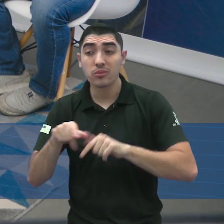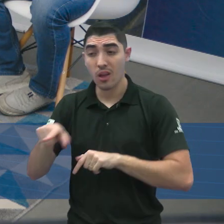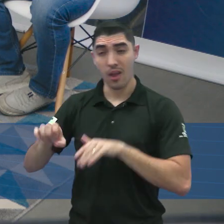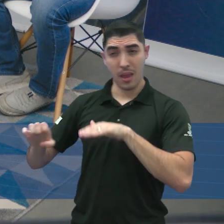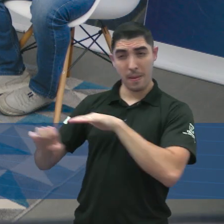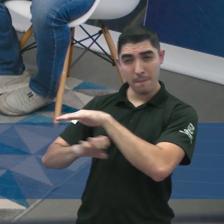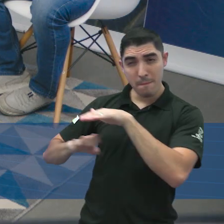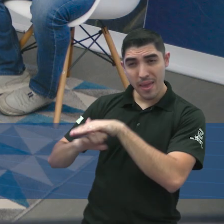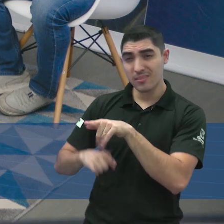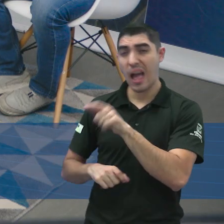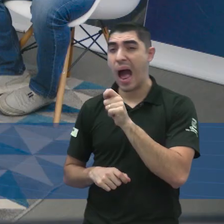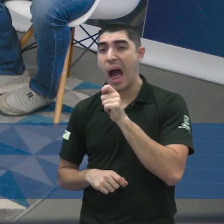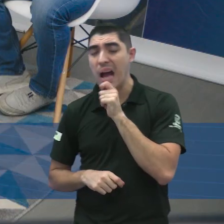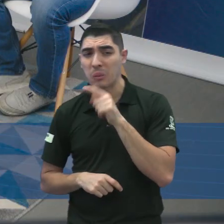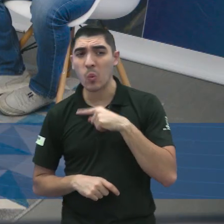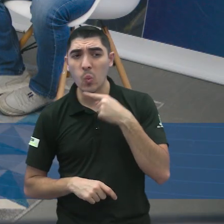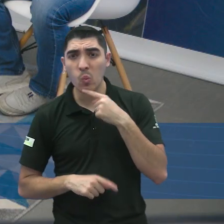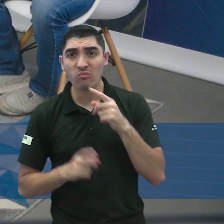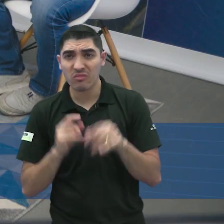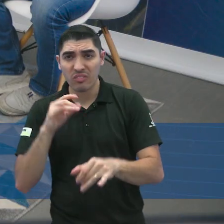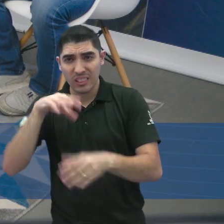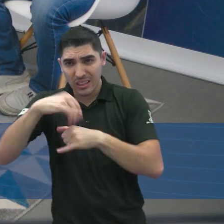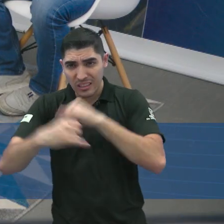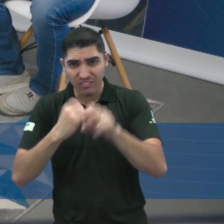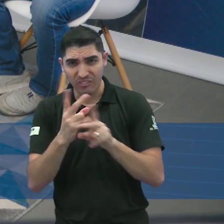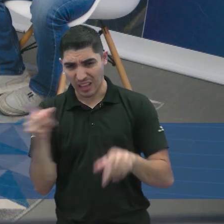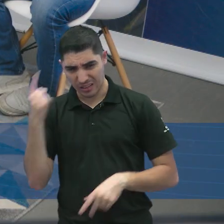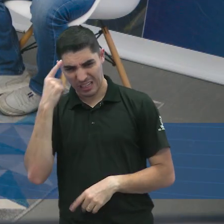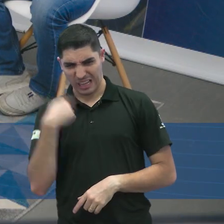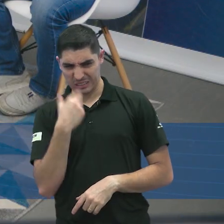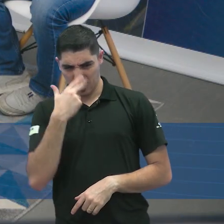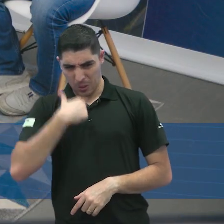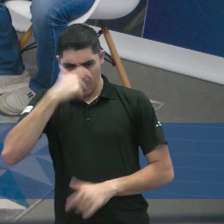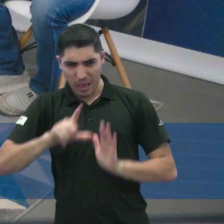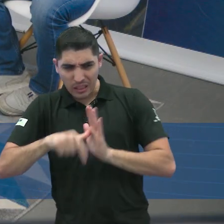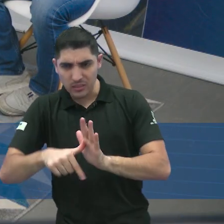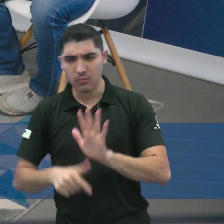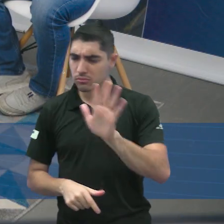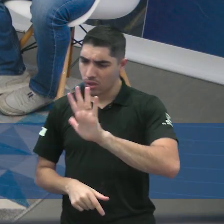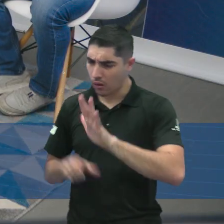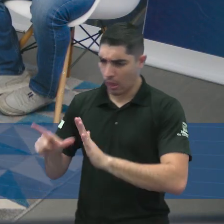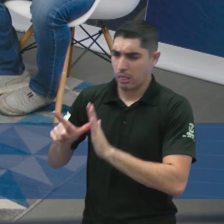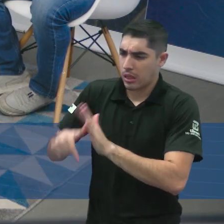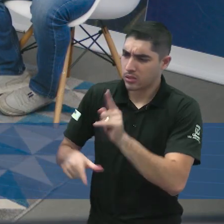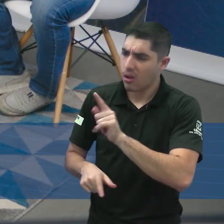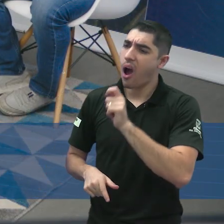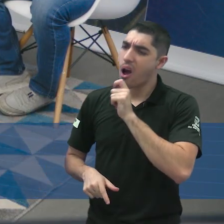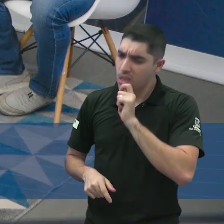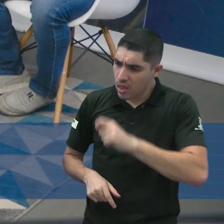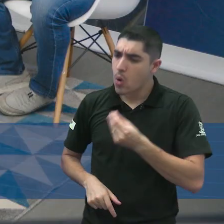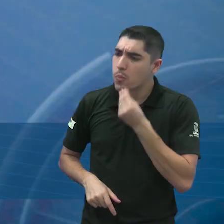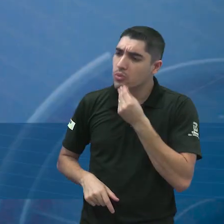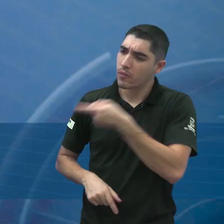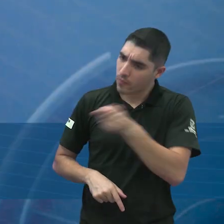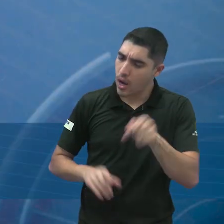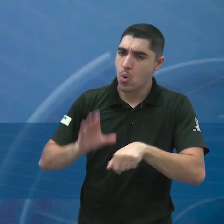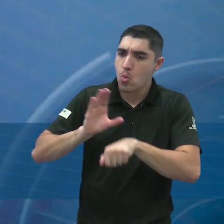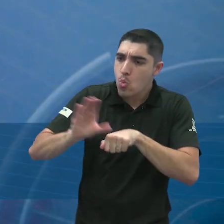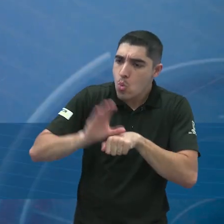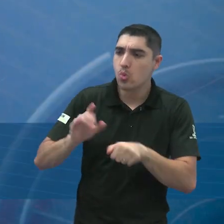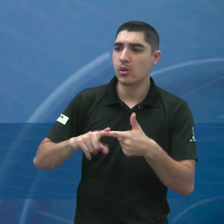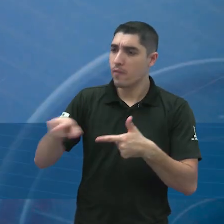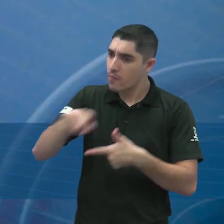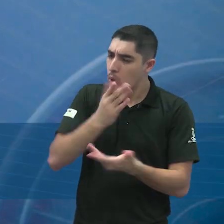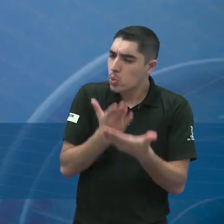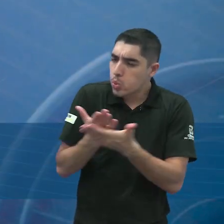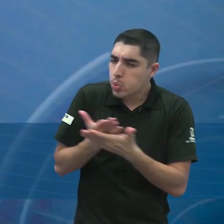entraram, e aí fica naquele receio de, será que eu estou atrasado? Não tão atrasado. Sempre tem um momento de você se capacitar,